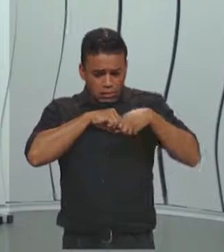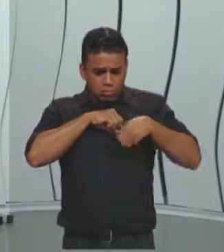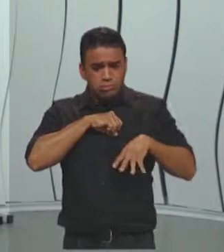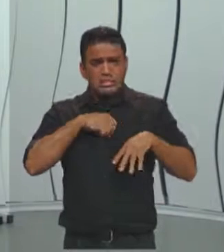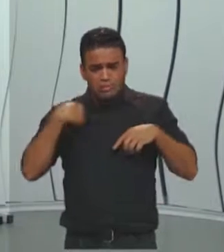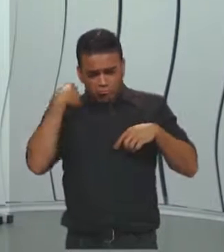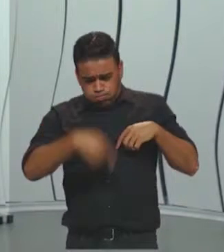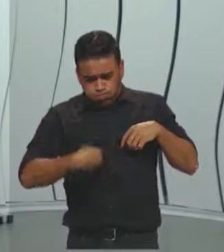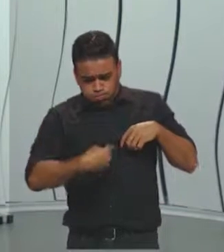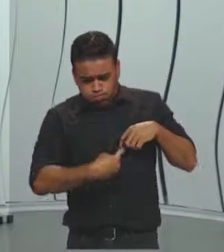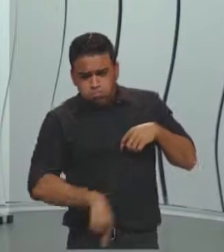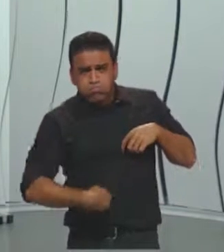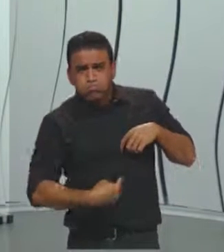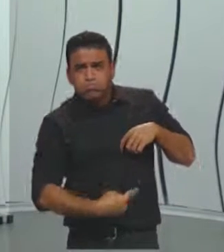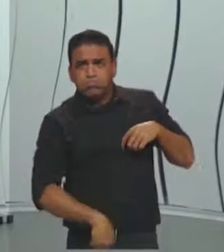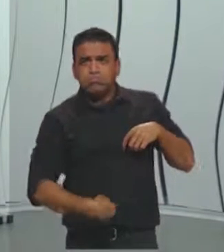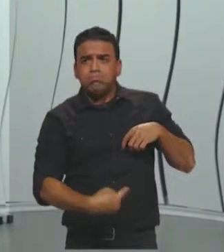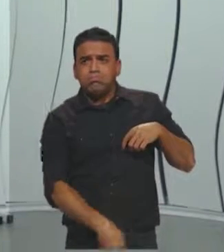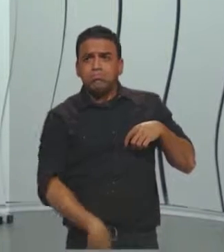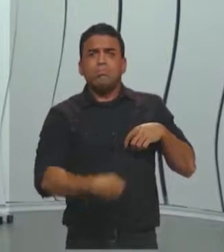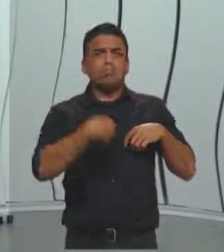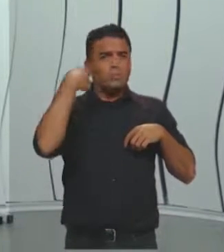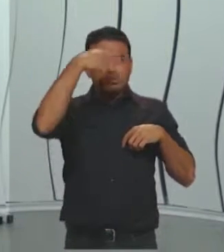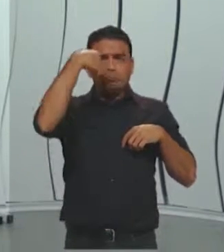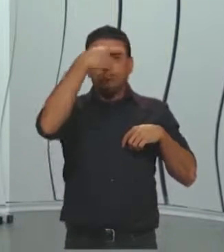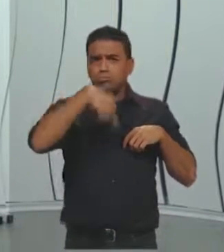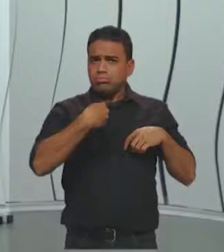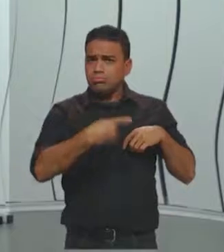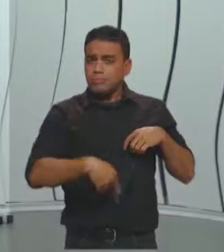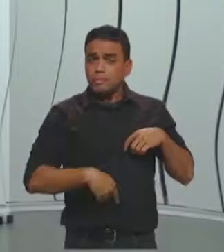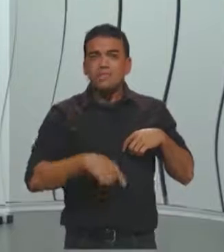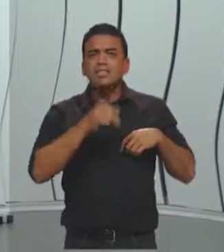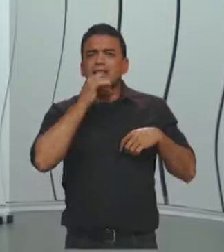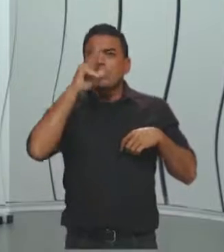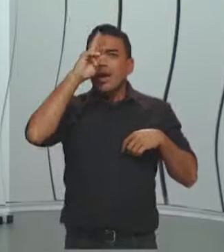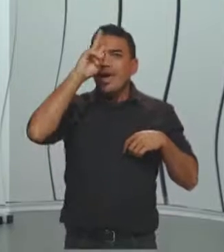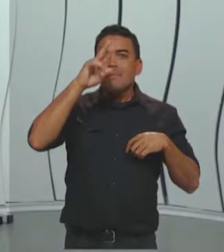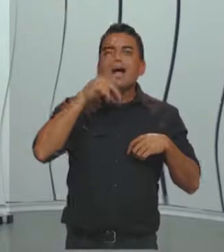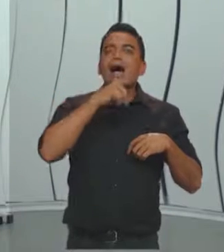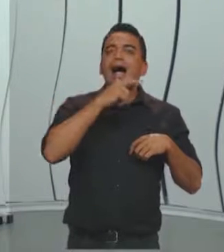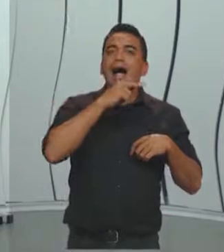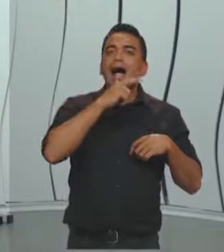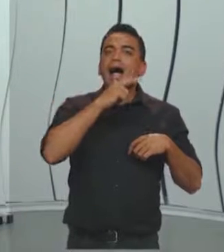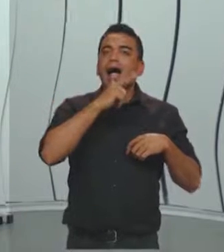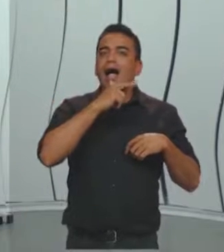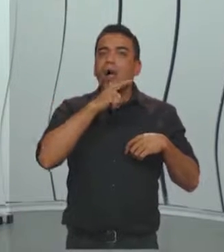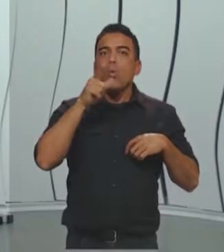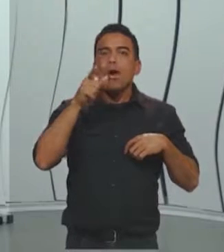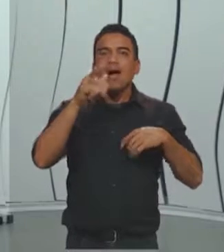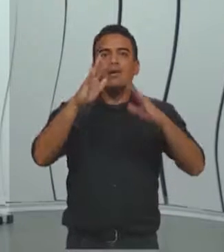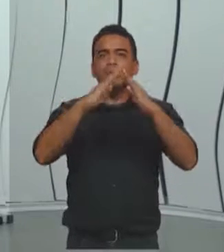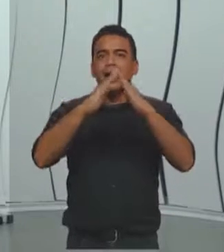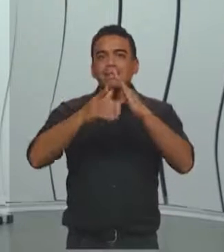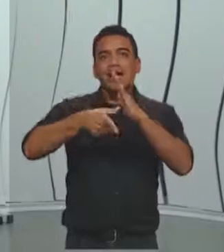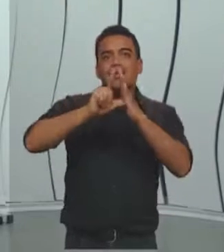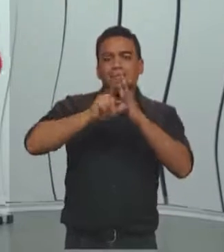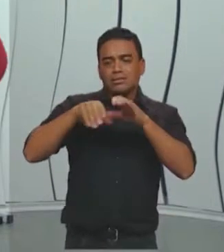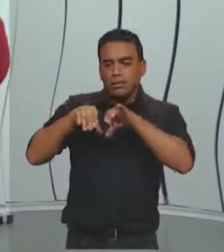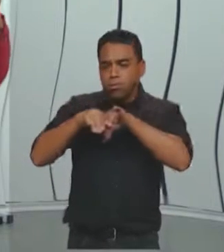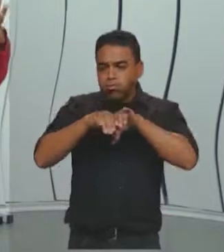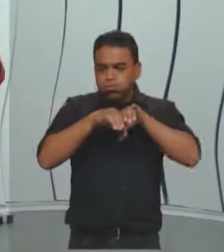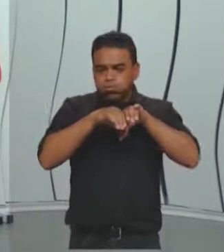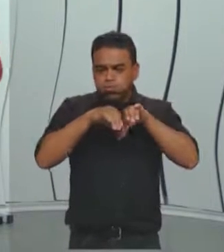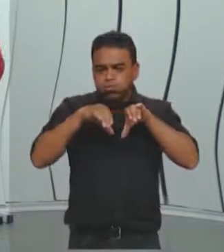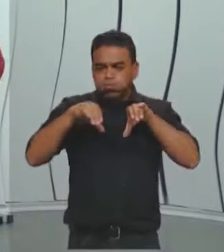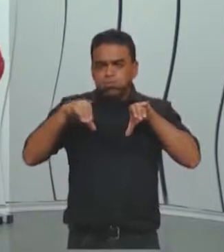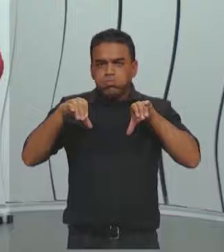Eu não falei para você que a água lá do abastecimento, do tratamento de água, ela passa pelos canos para chegar até a sua residência?